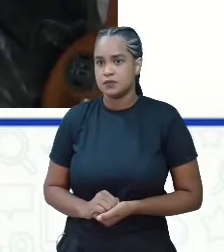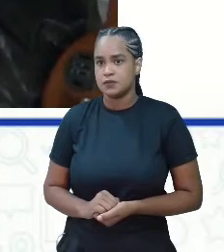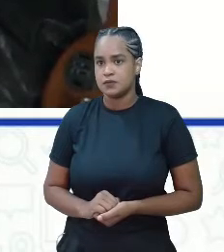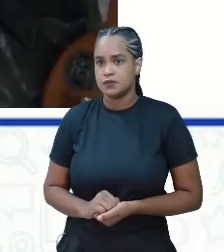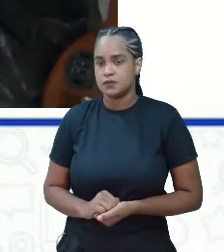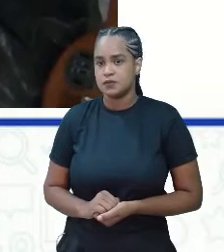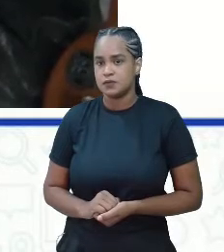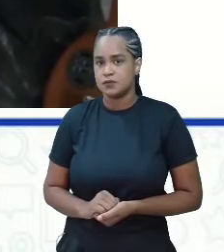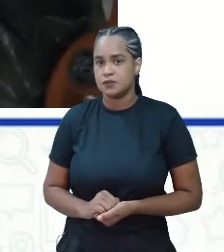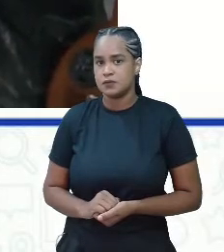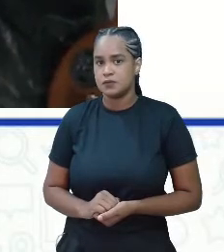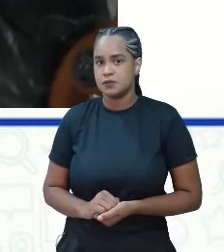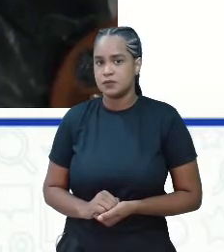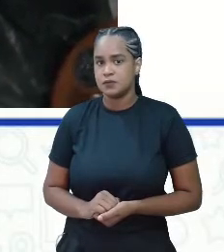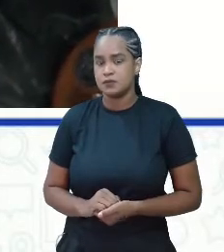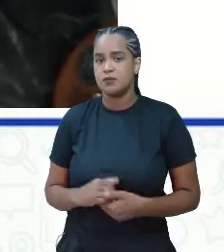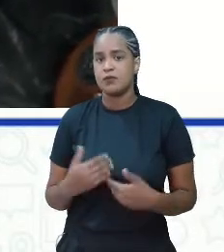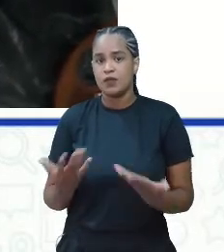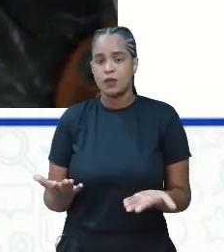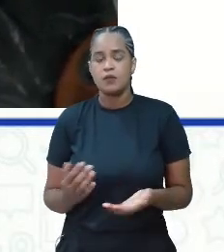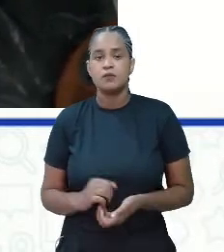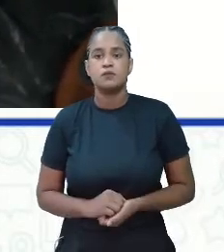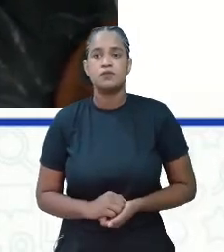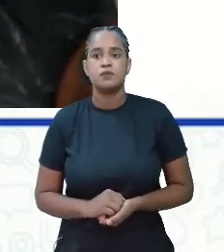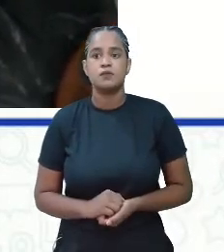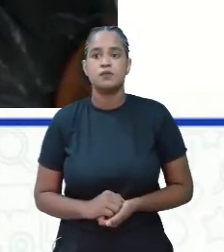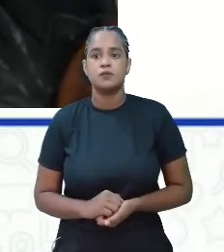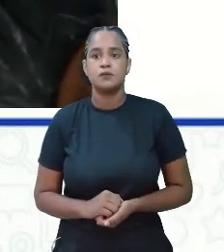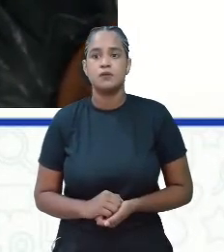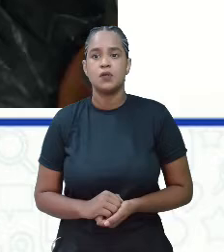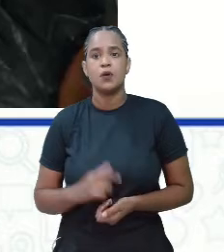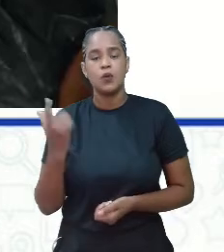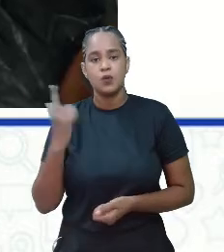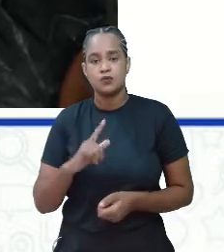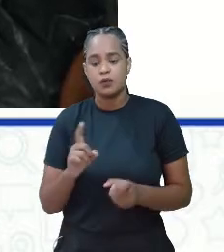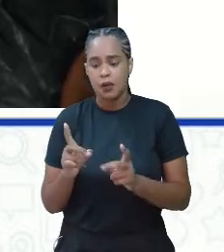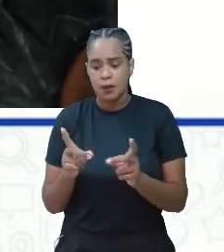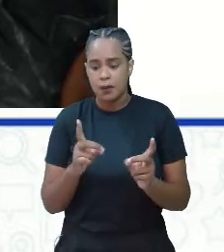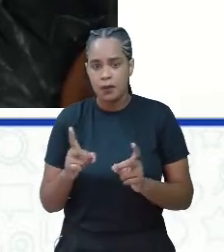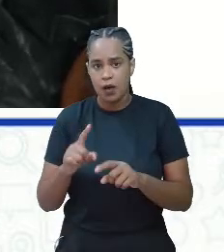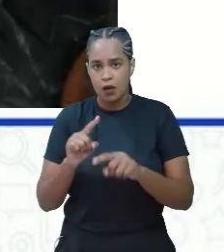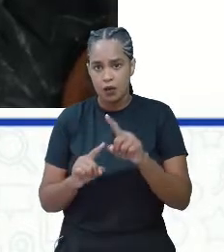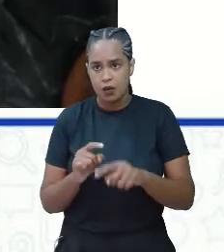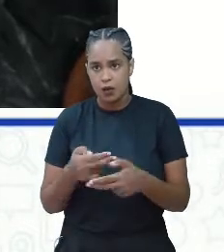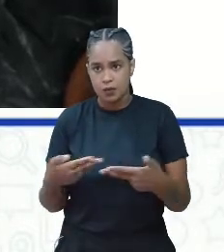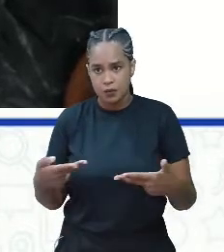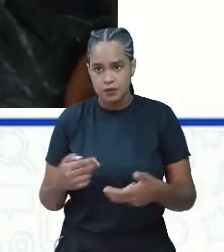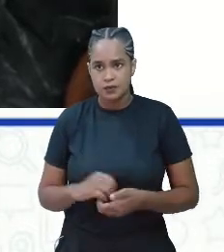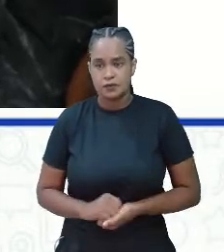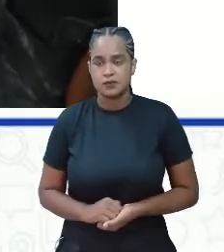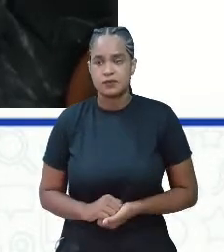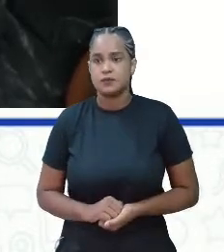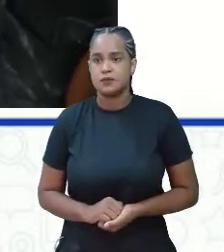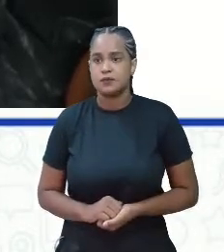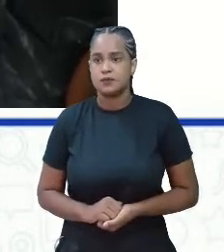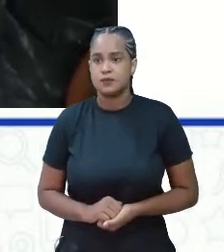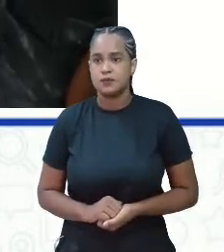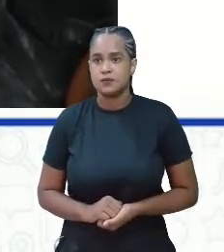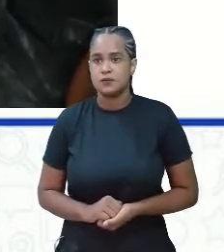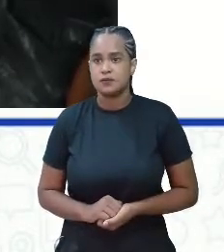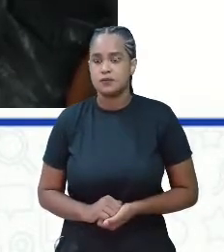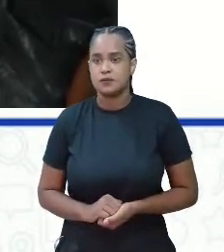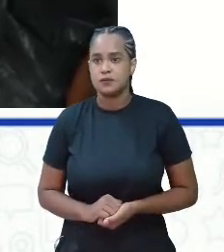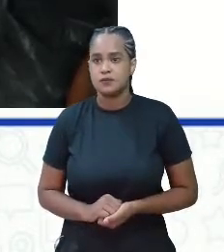podiam normalizar esse instrumento, o violino. E eles assim começaram, mas aí eles não seriam